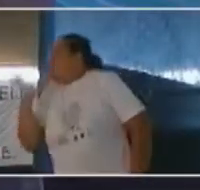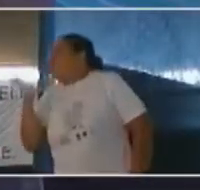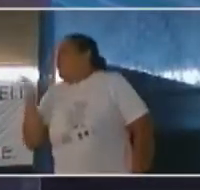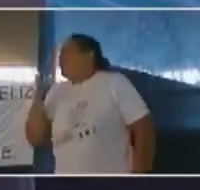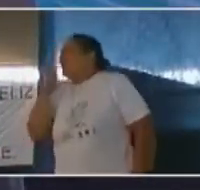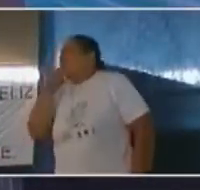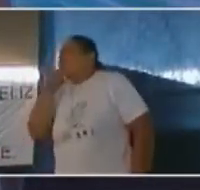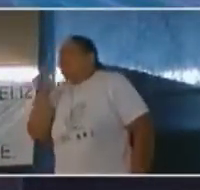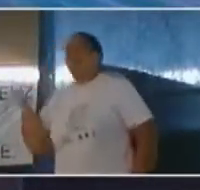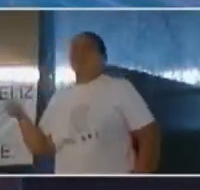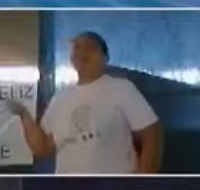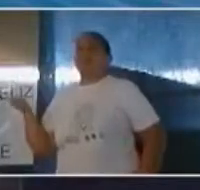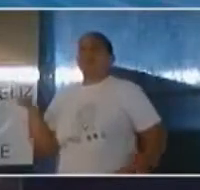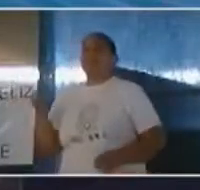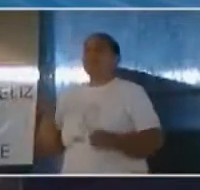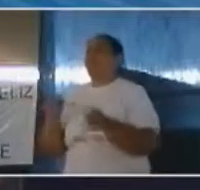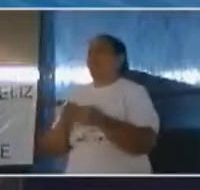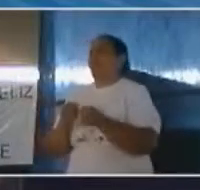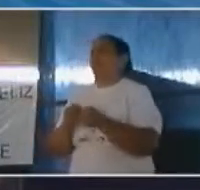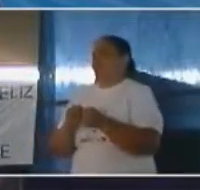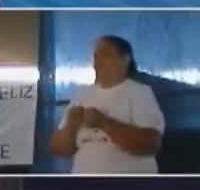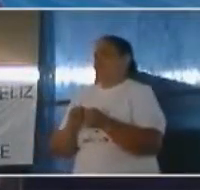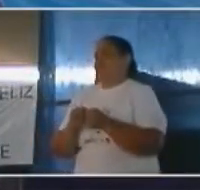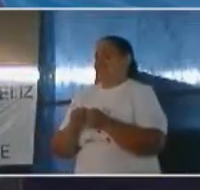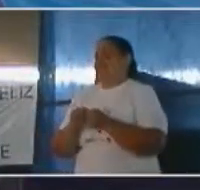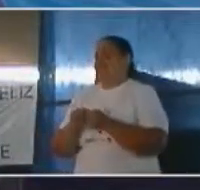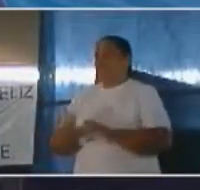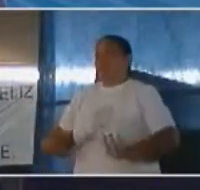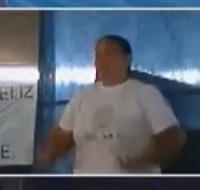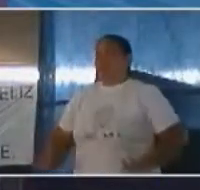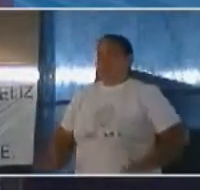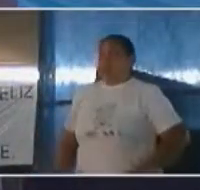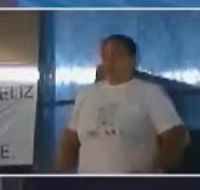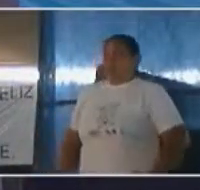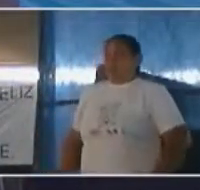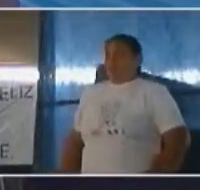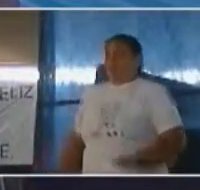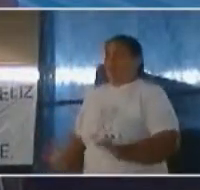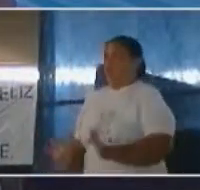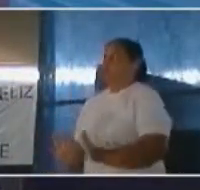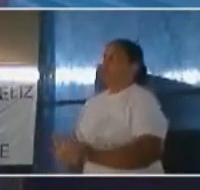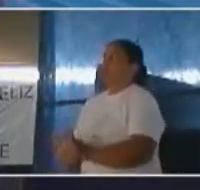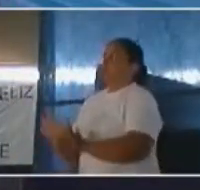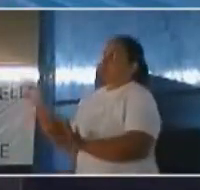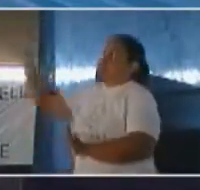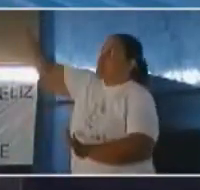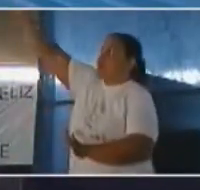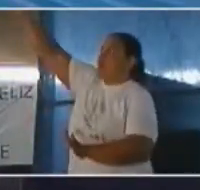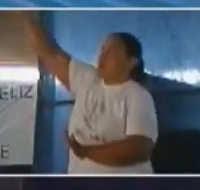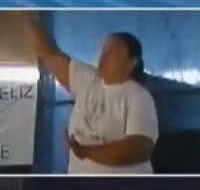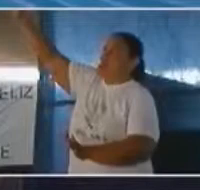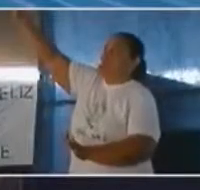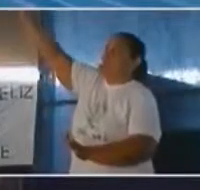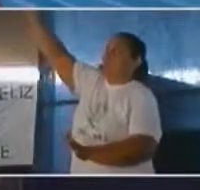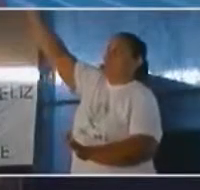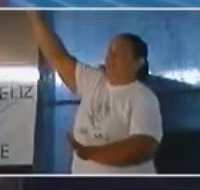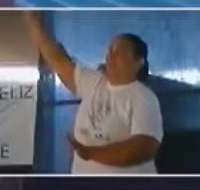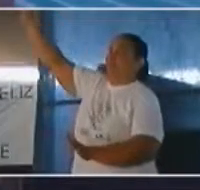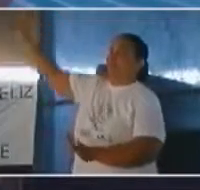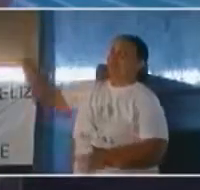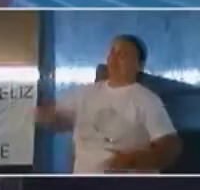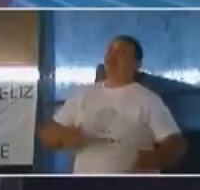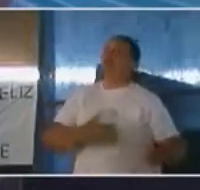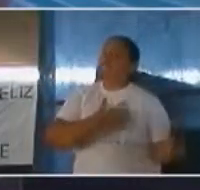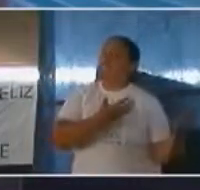E mais, quem sopra o vento para este voo é o próprio Deus. Geração JE